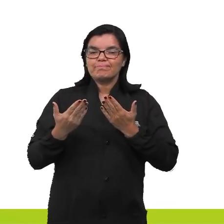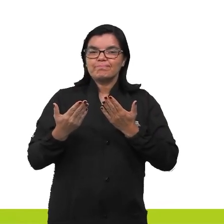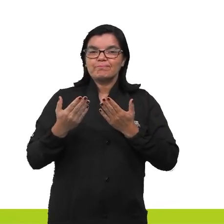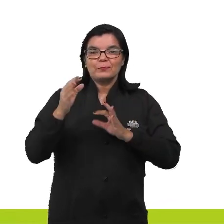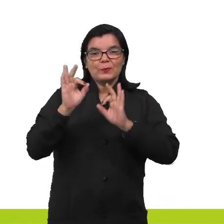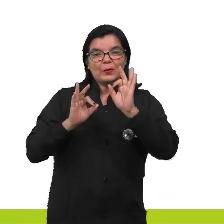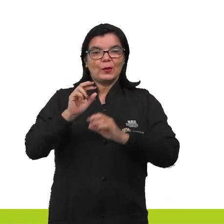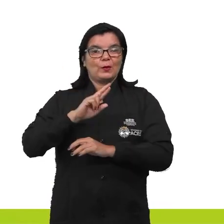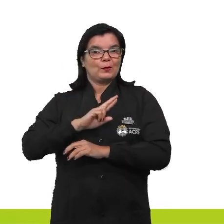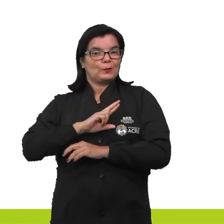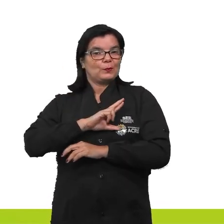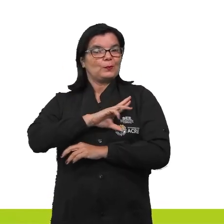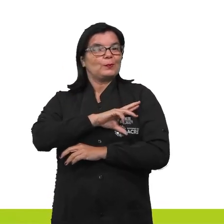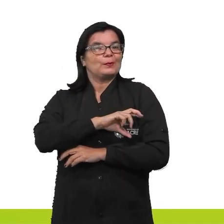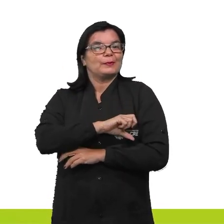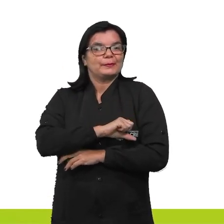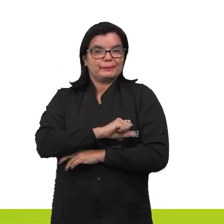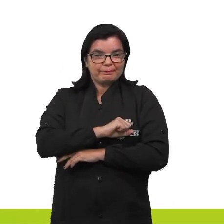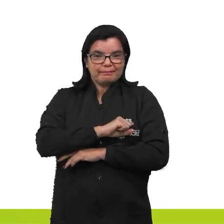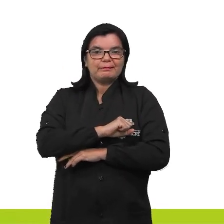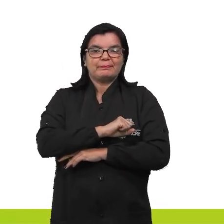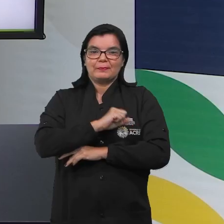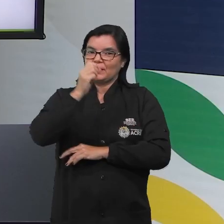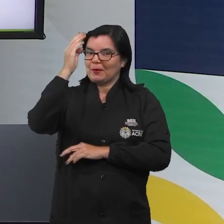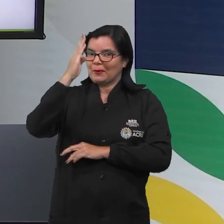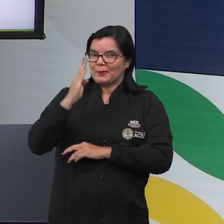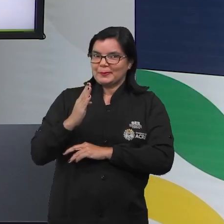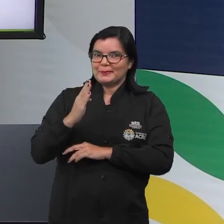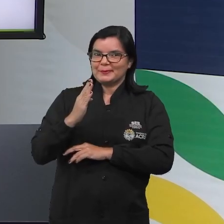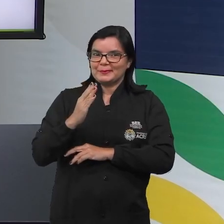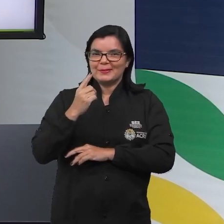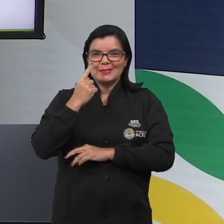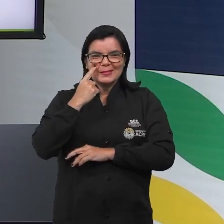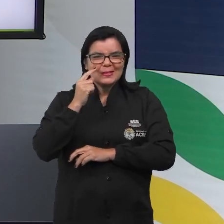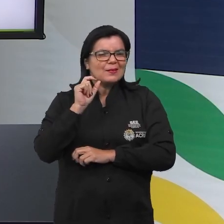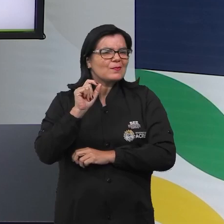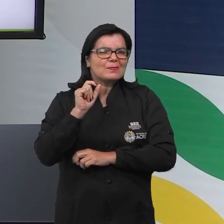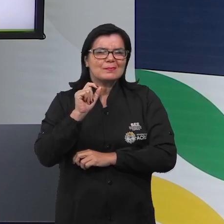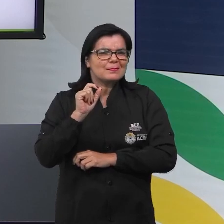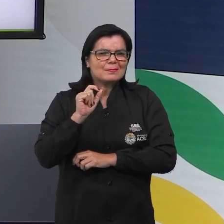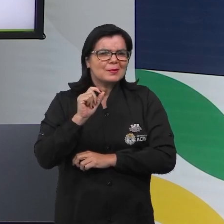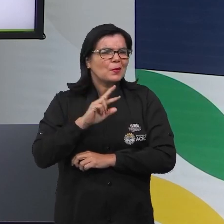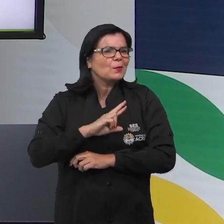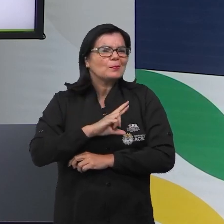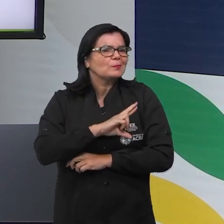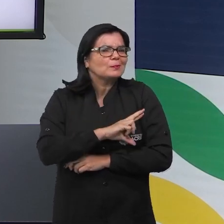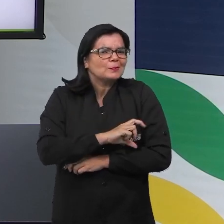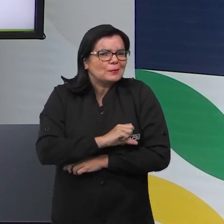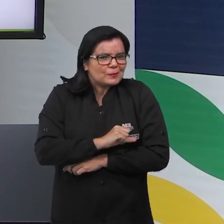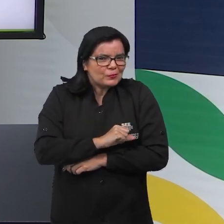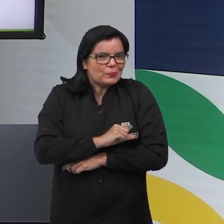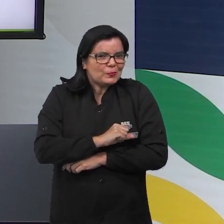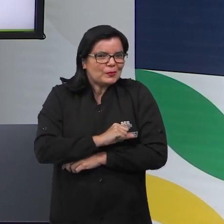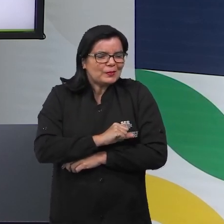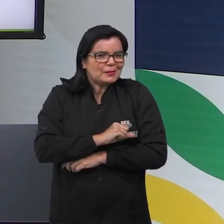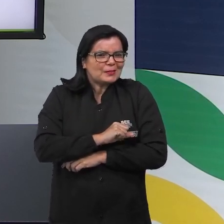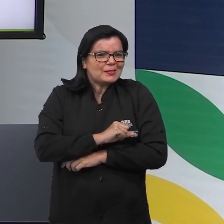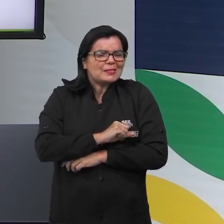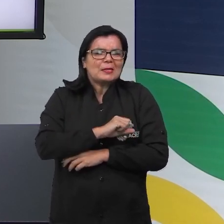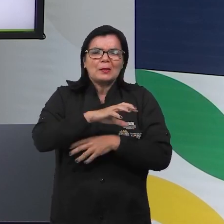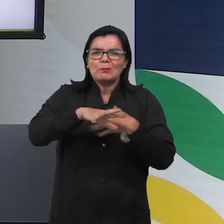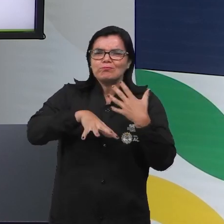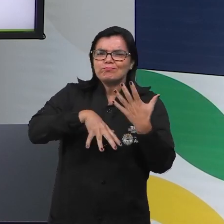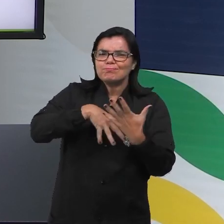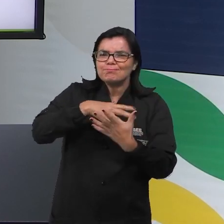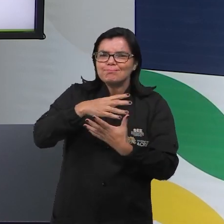do romantismo no Brasil. Professora, a senhora está falando o que foi o romantismo? Sumarize